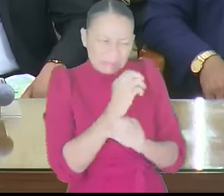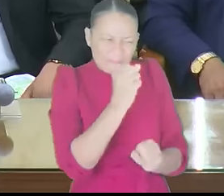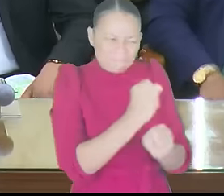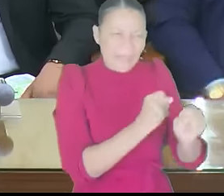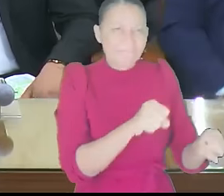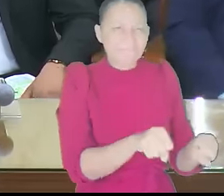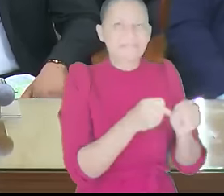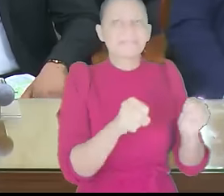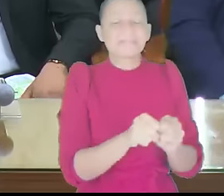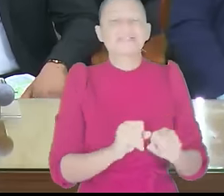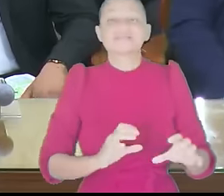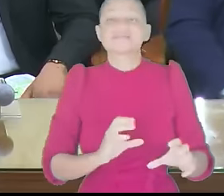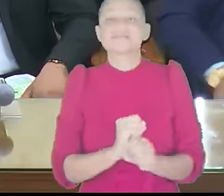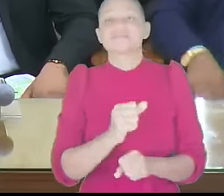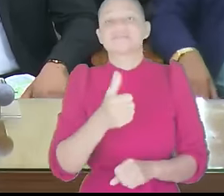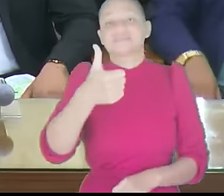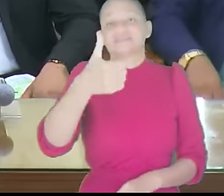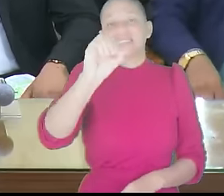10.